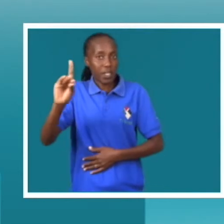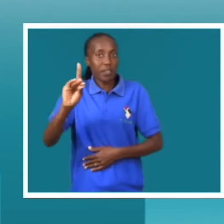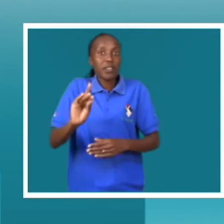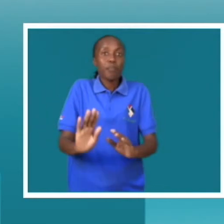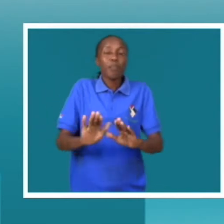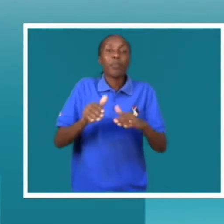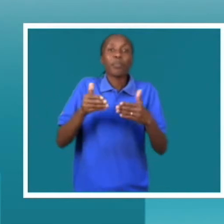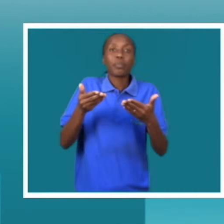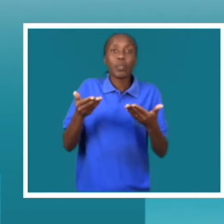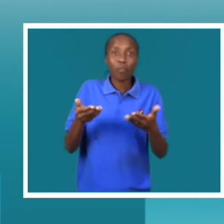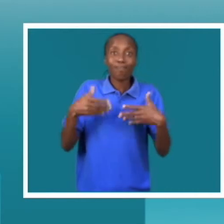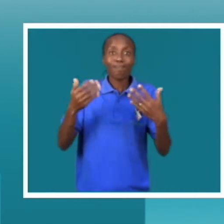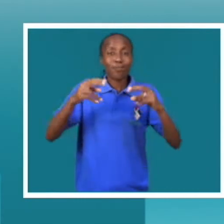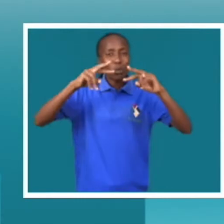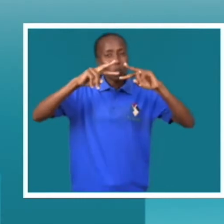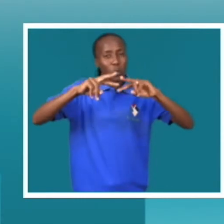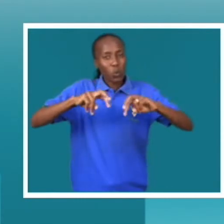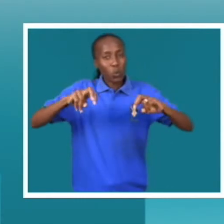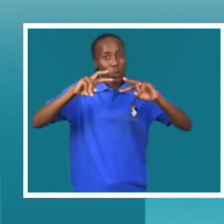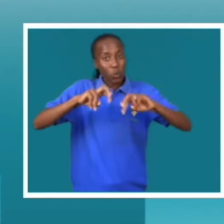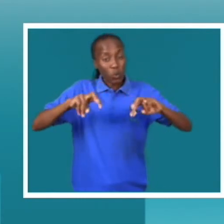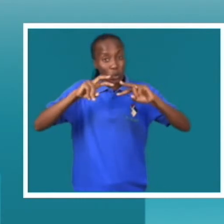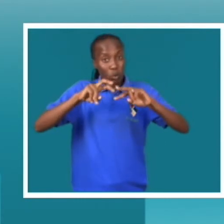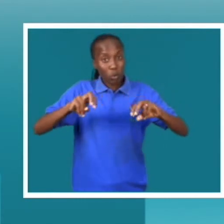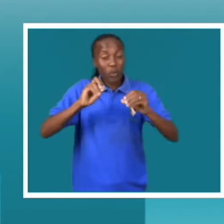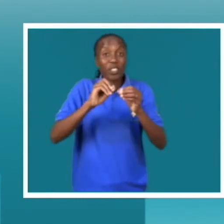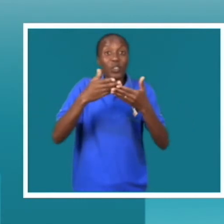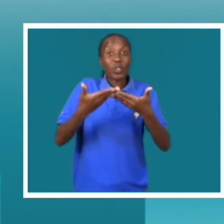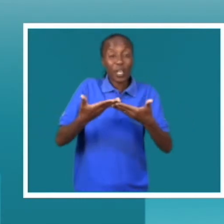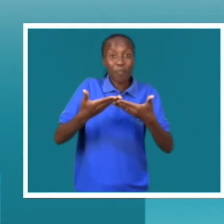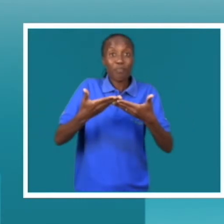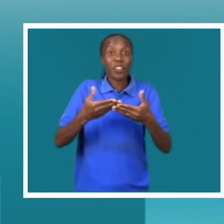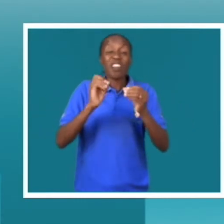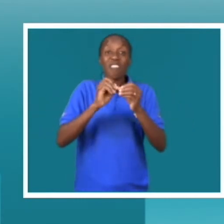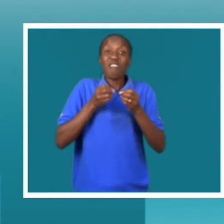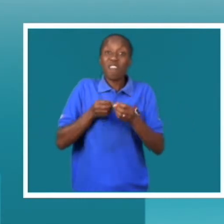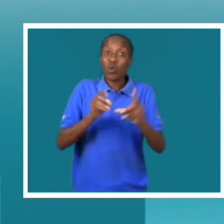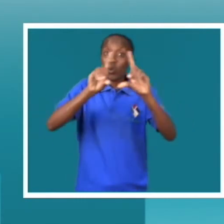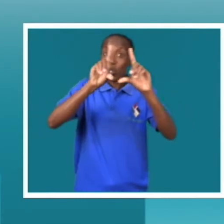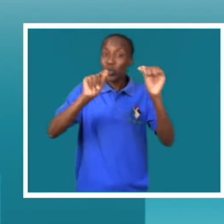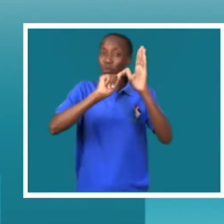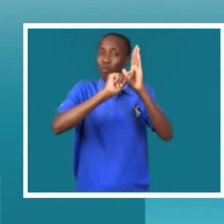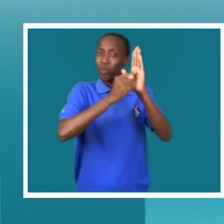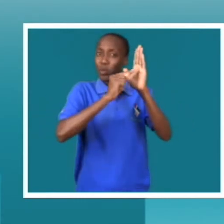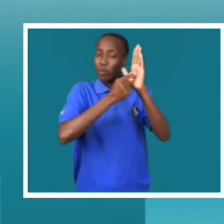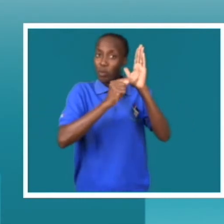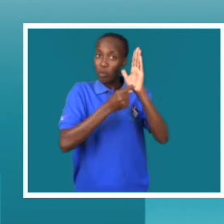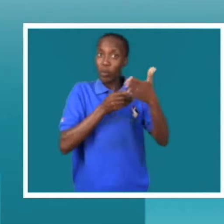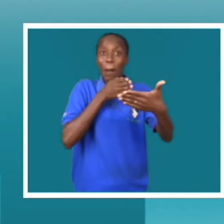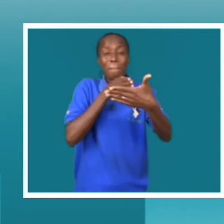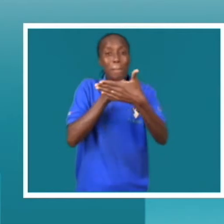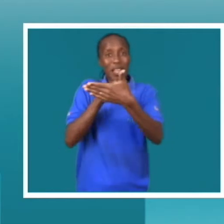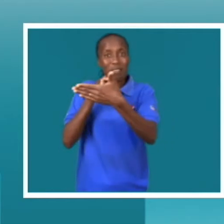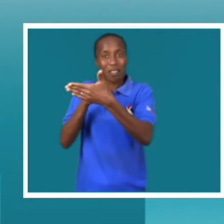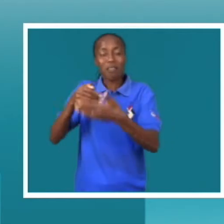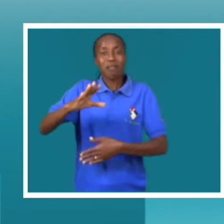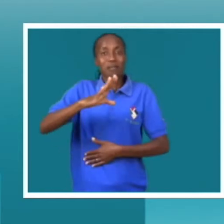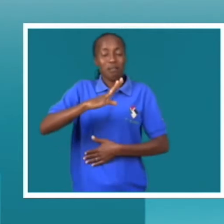as pessoas com deficiência. Então, o estudo versou mais sobre estes aspectos, as barreiras que